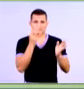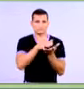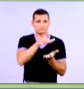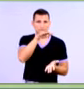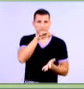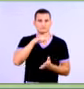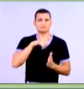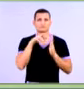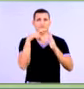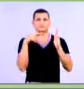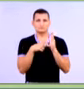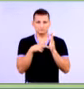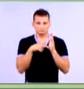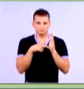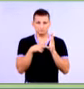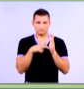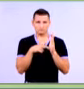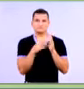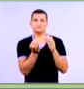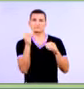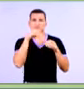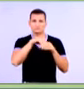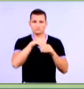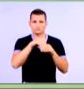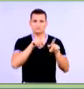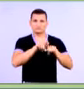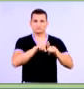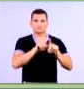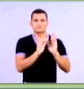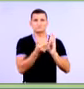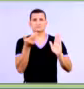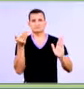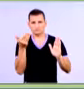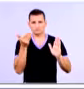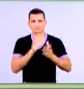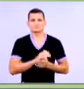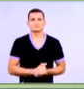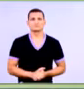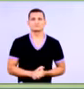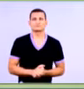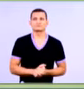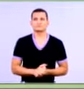tem regras, né? Tanto para inserir como para remover.